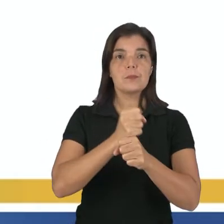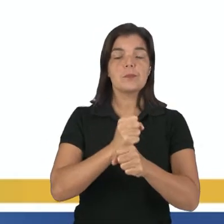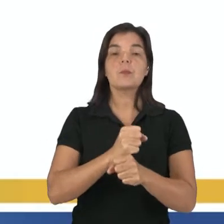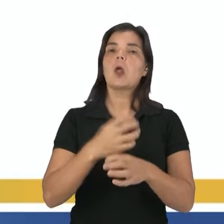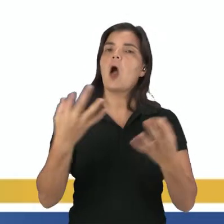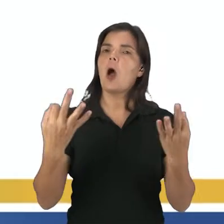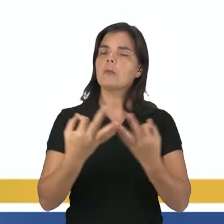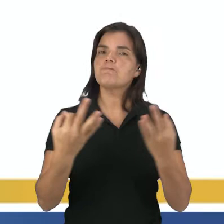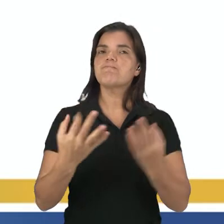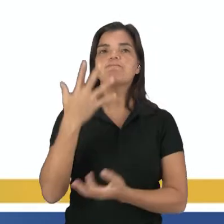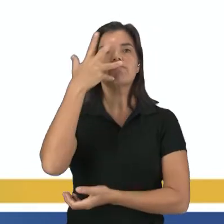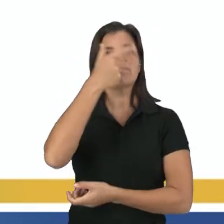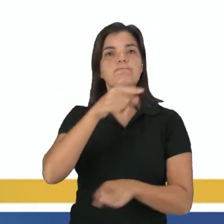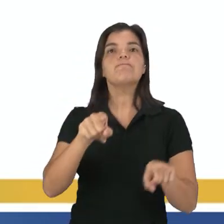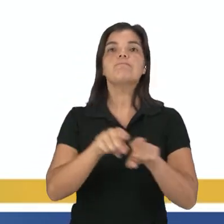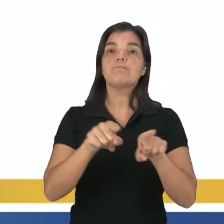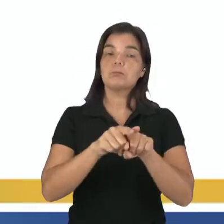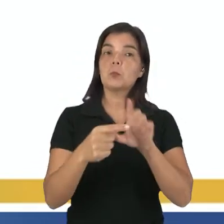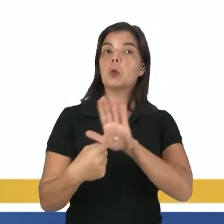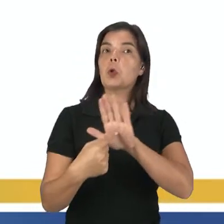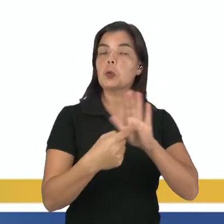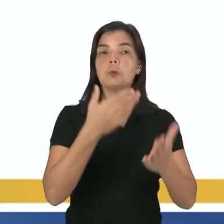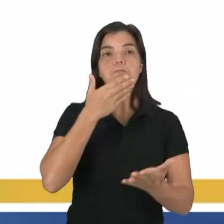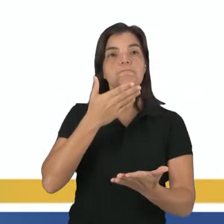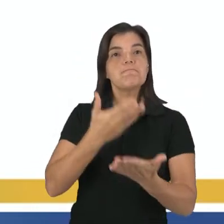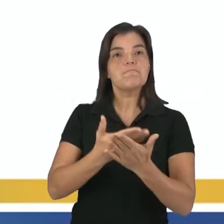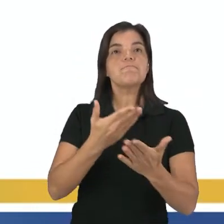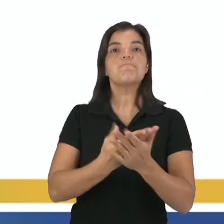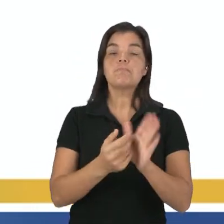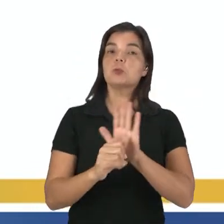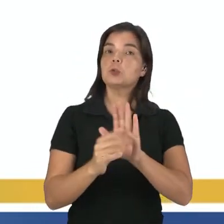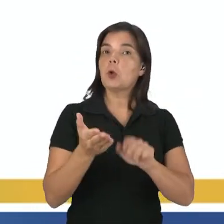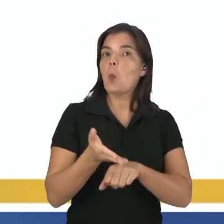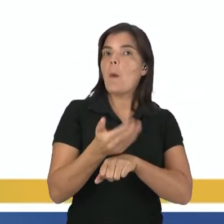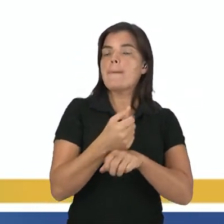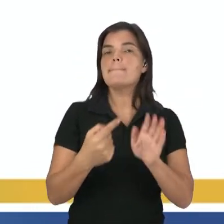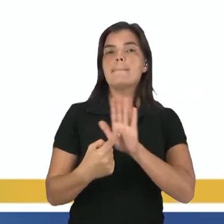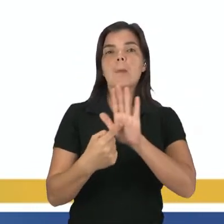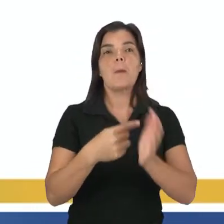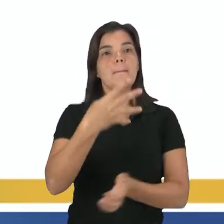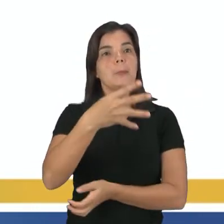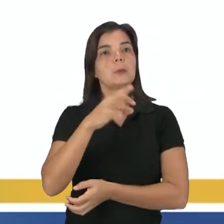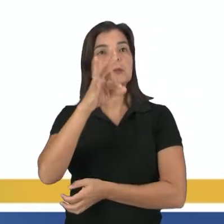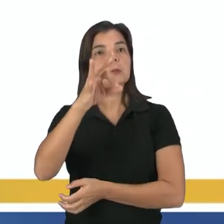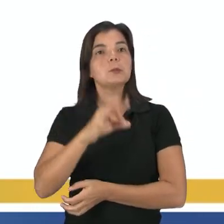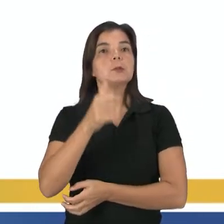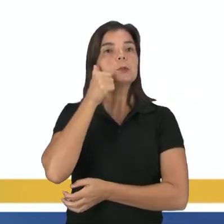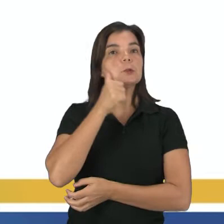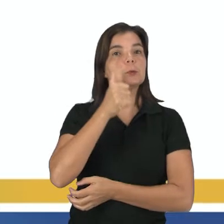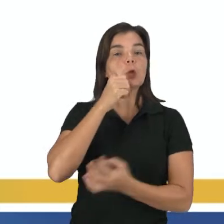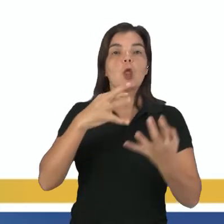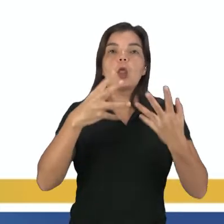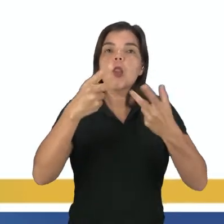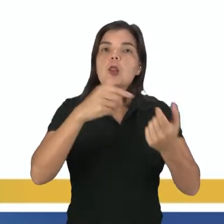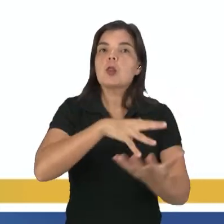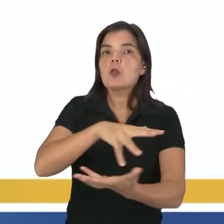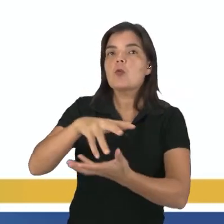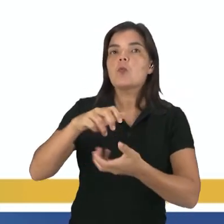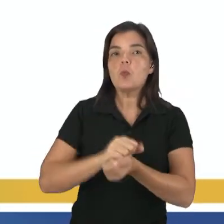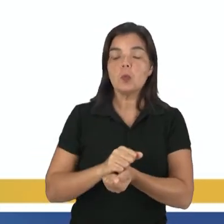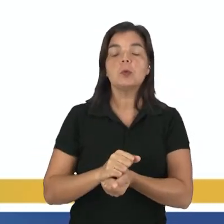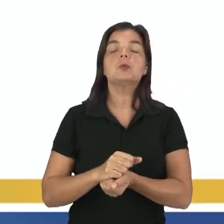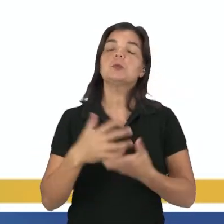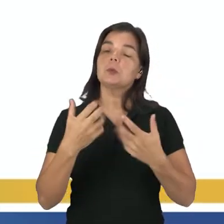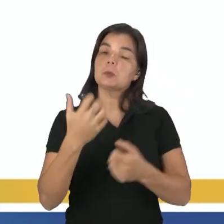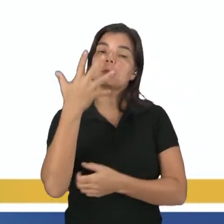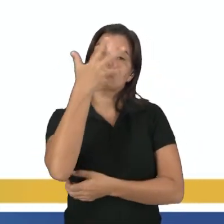Real Beleza, também traz números impressionantes. A edição mais recente mostrou que apenas 4% das mulheres